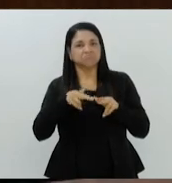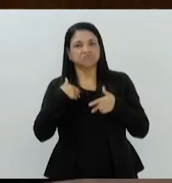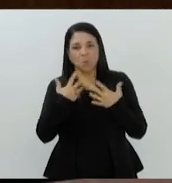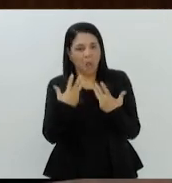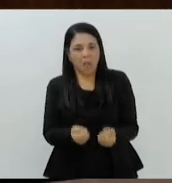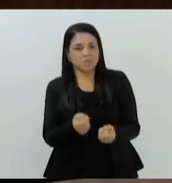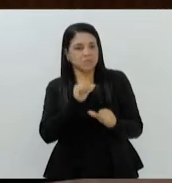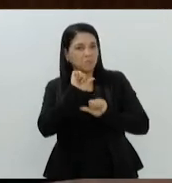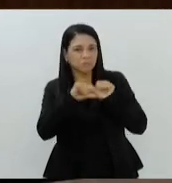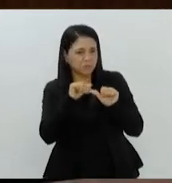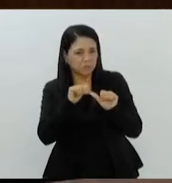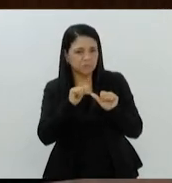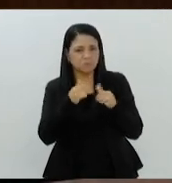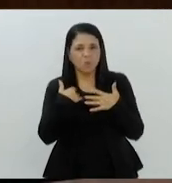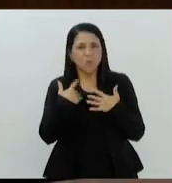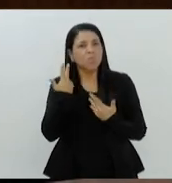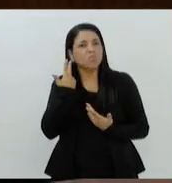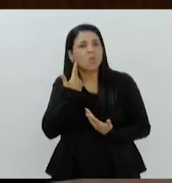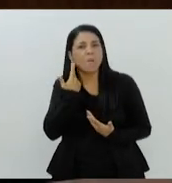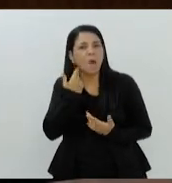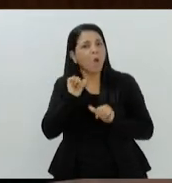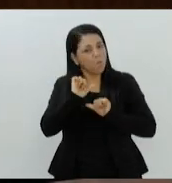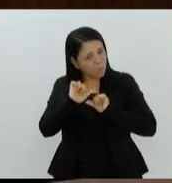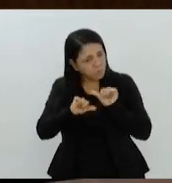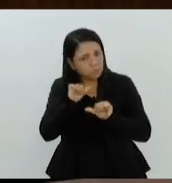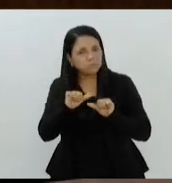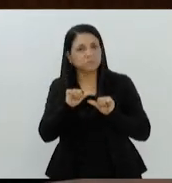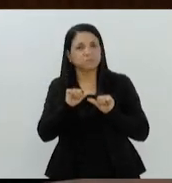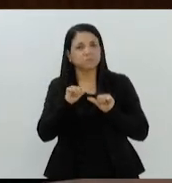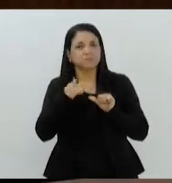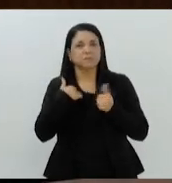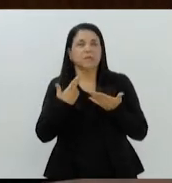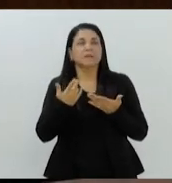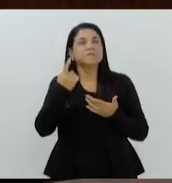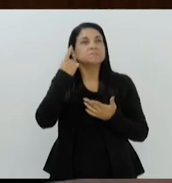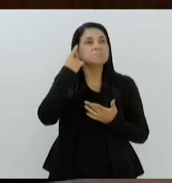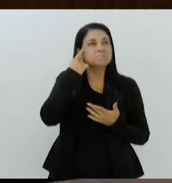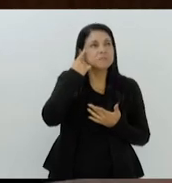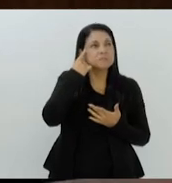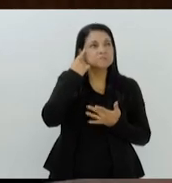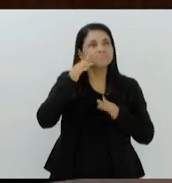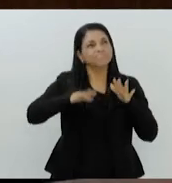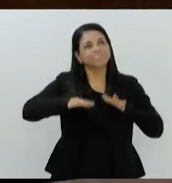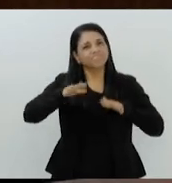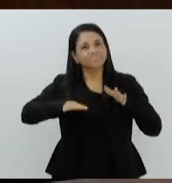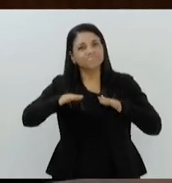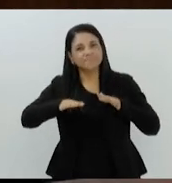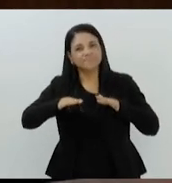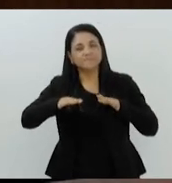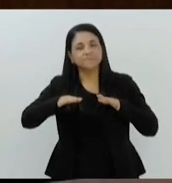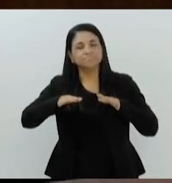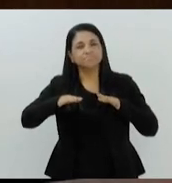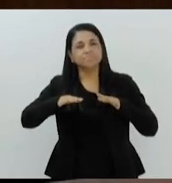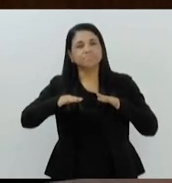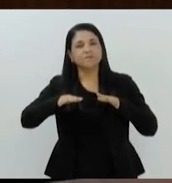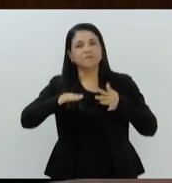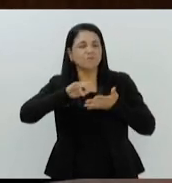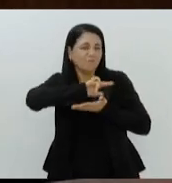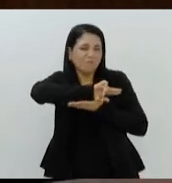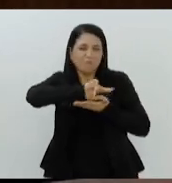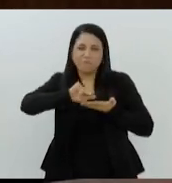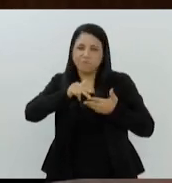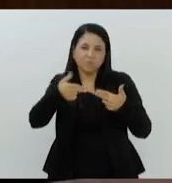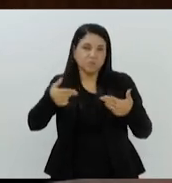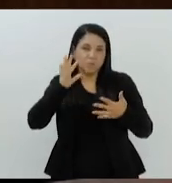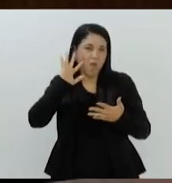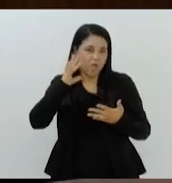fez. Eu acho isso muito normal, porque nem sempre a gente consegue pensar profundamente. Nós temos tanta coisa para resolver